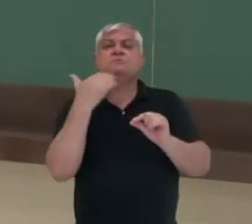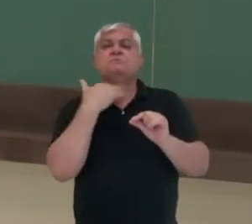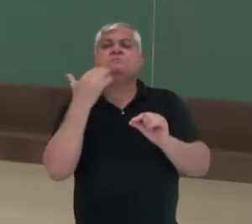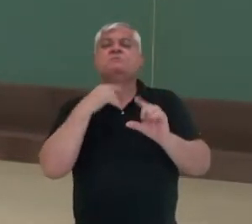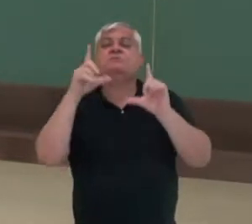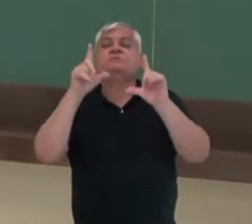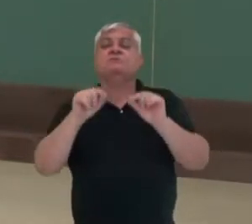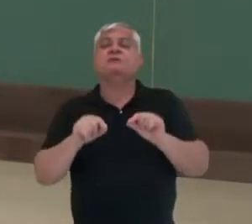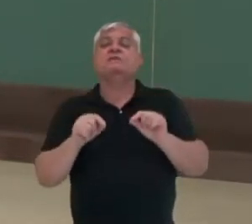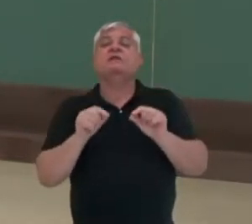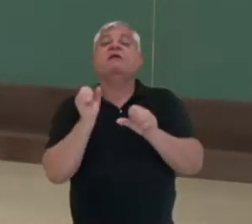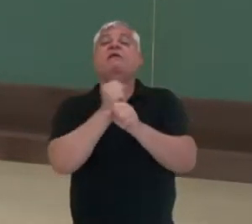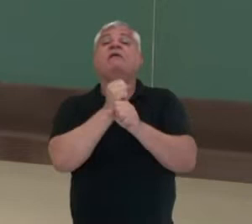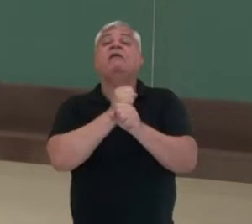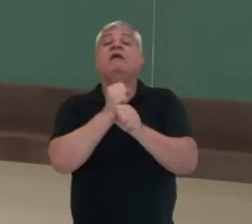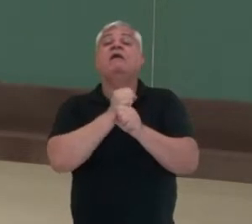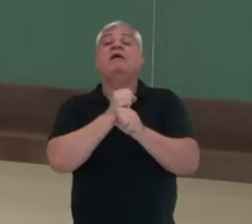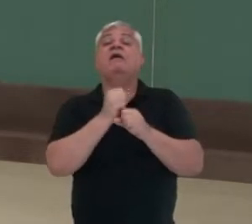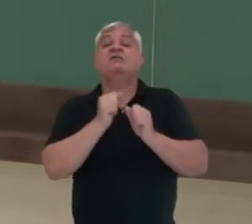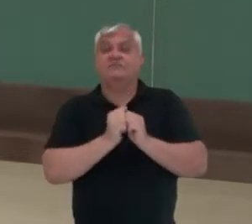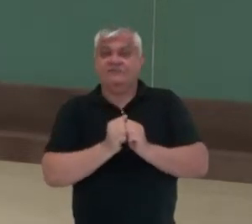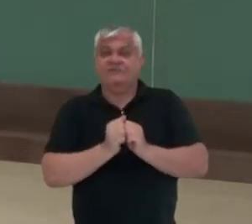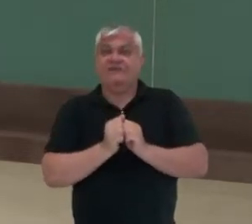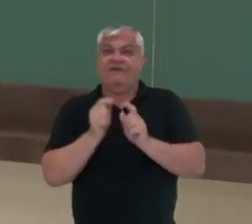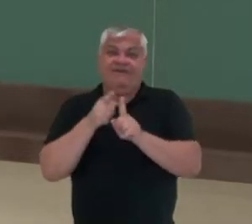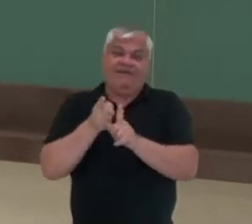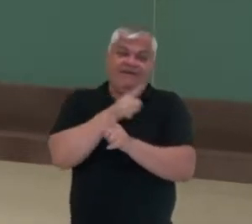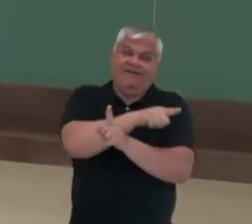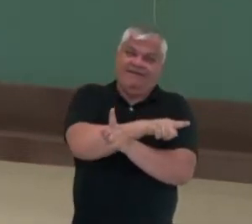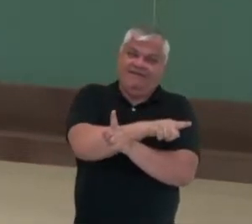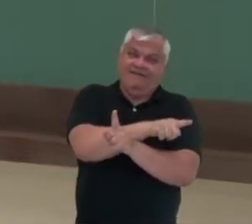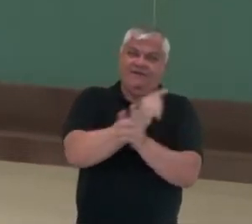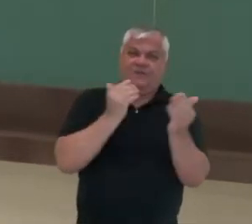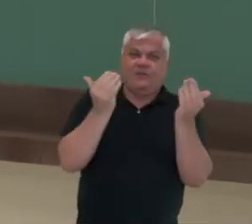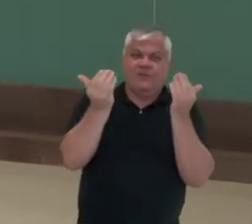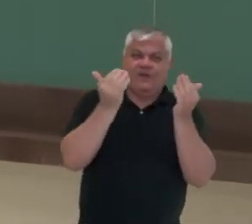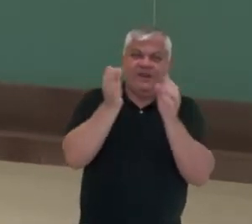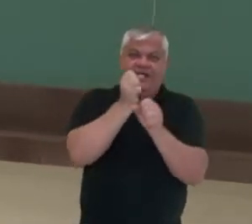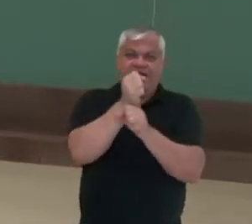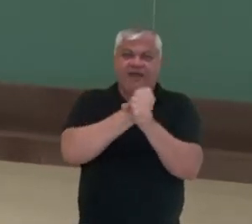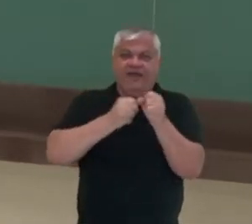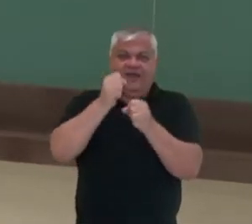por acidente de trânsito em relação ao ano anterior? Então, comparando com o ano